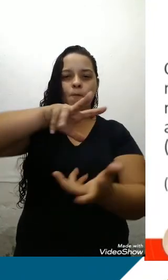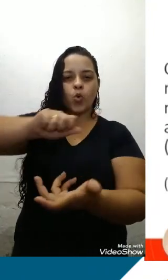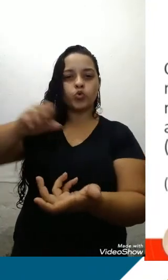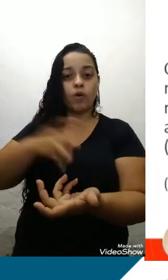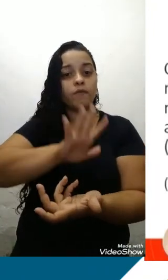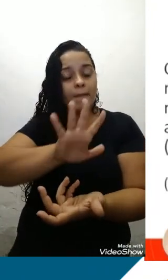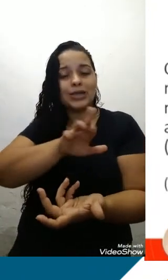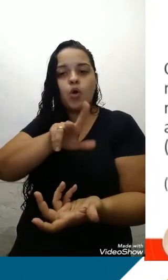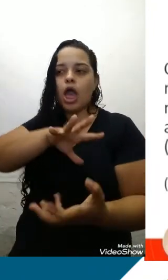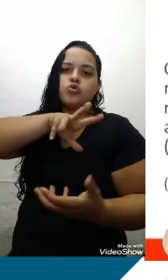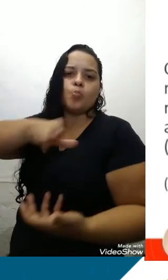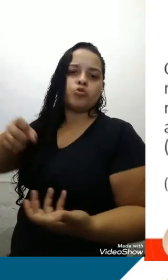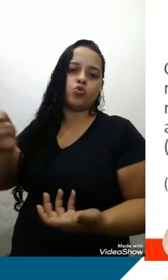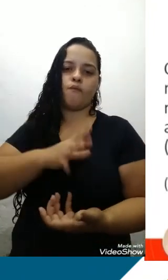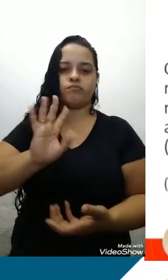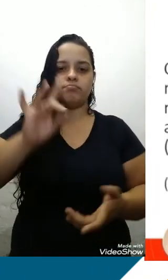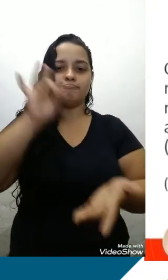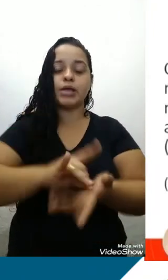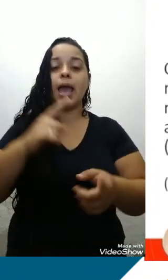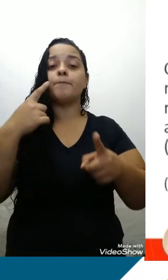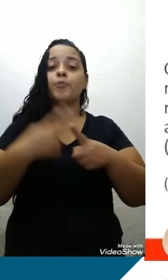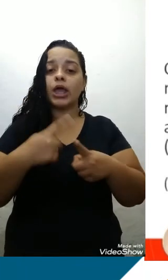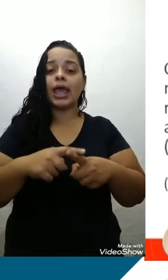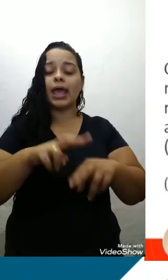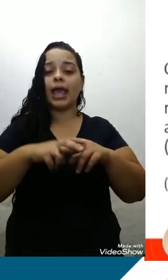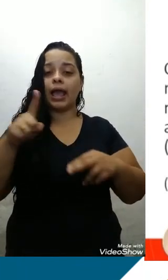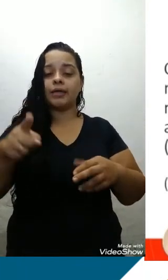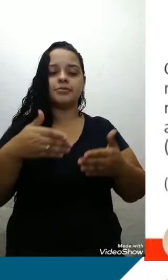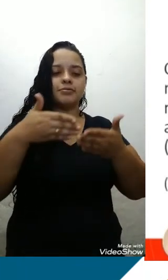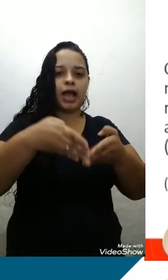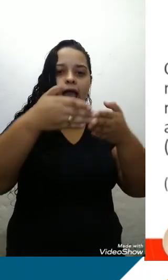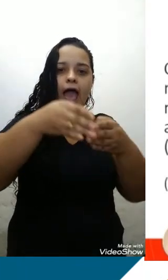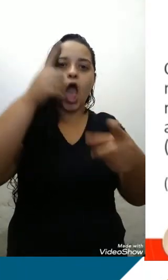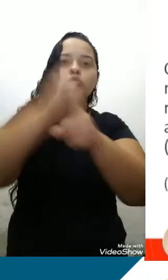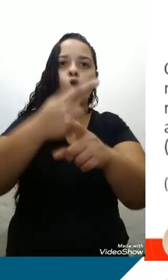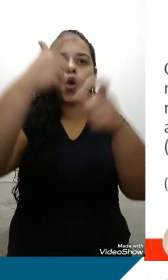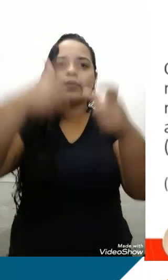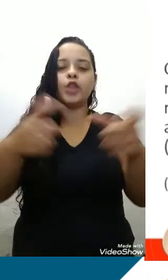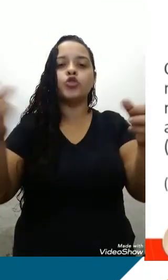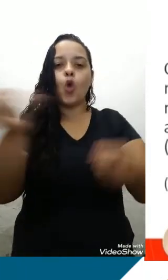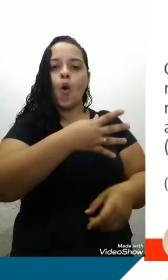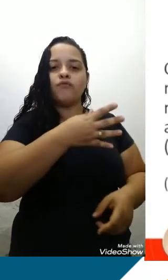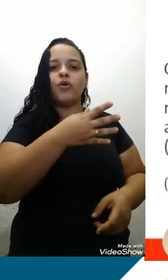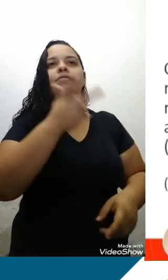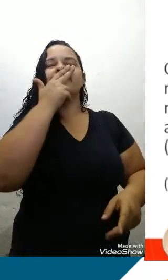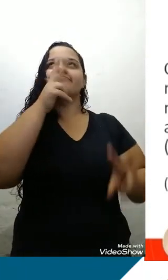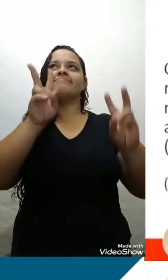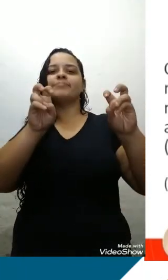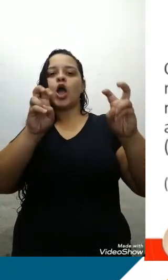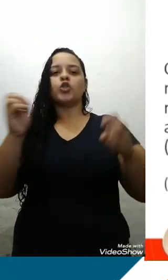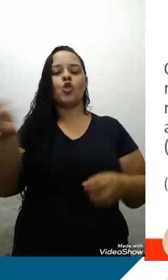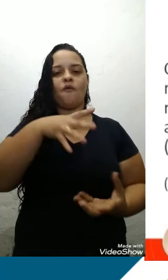2. Mas para os europeus, ele era totalmente desconhecido. Daí a ideia que eles vão nominar de Novo Mundo